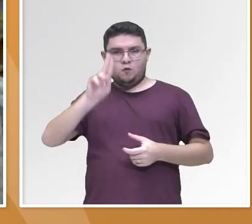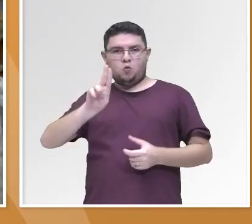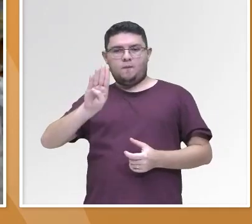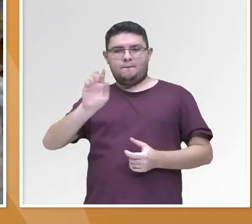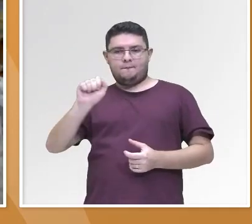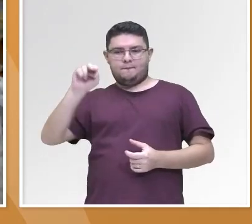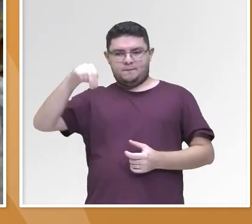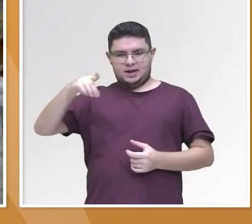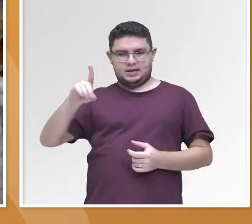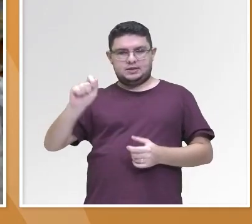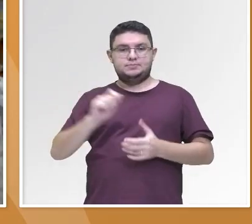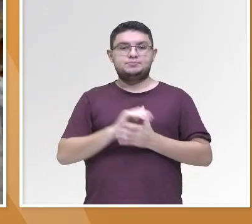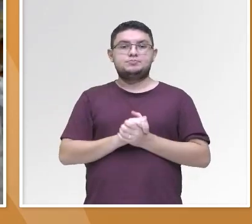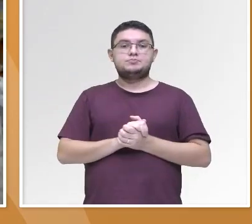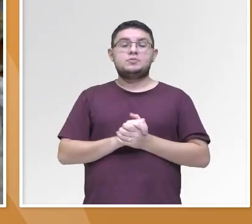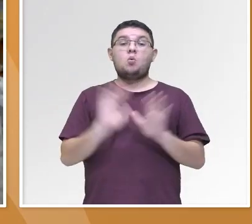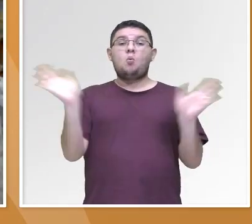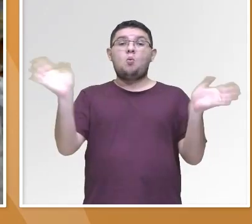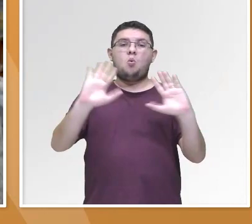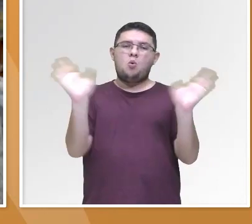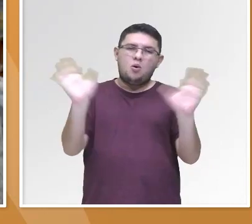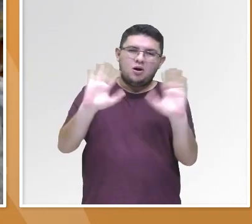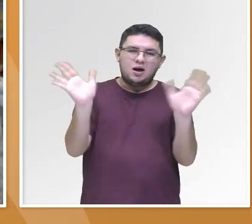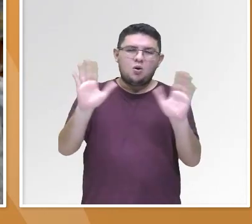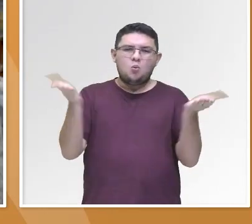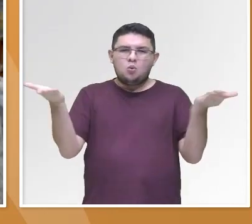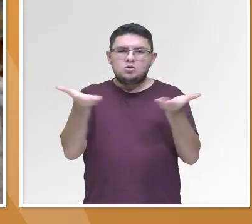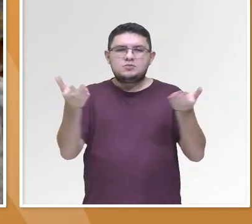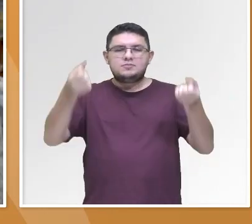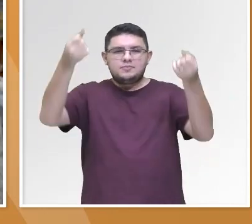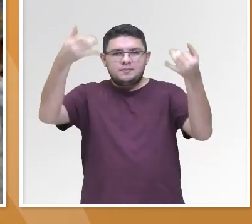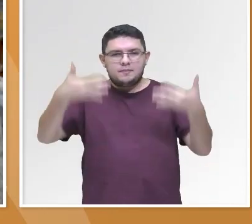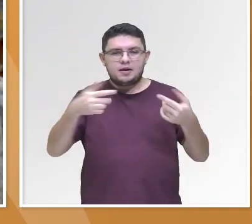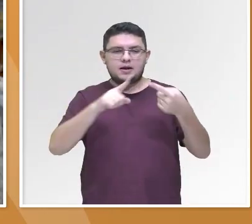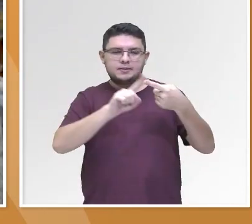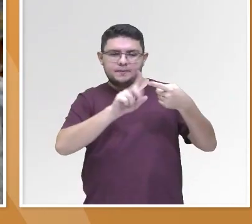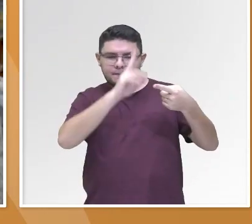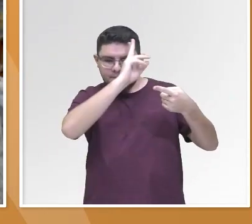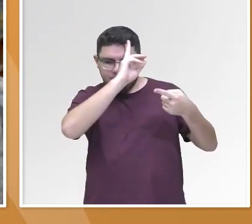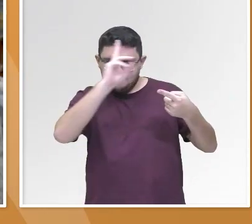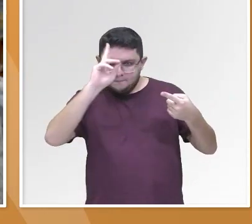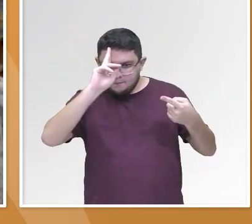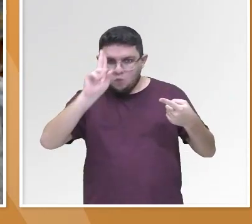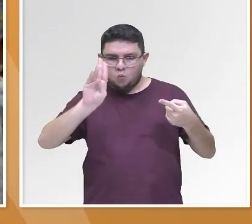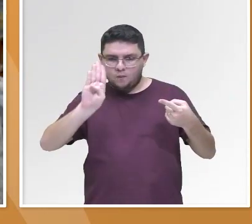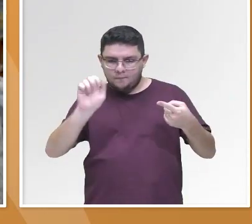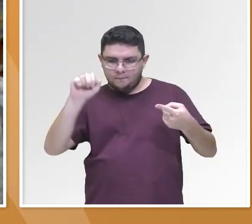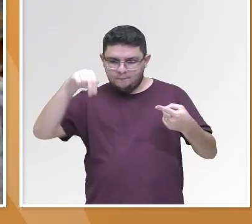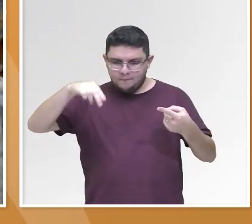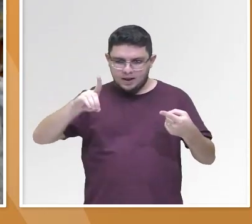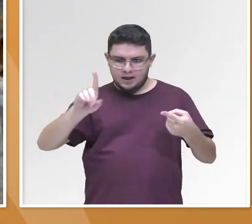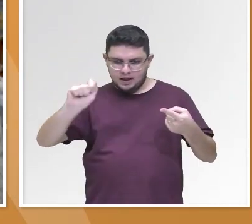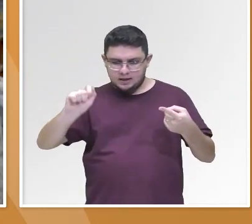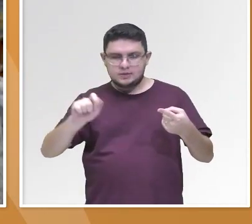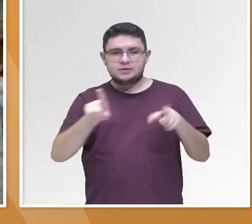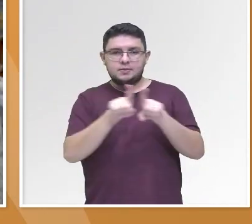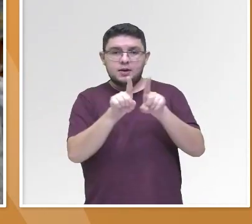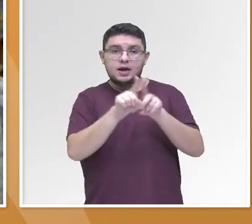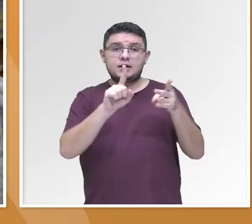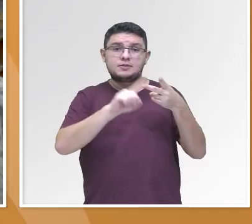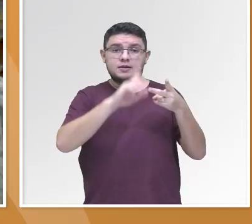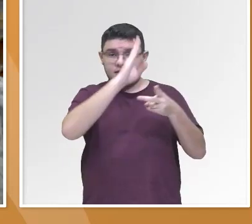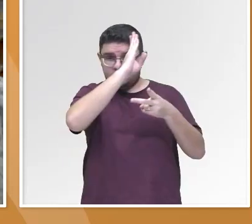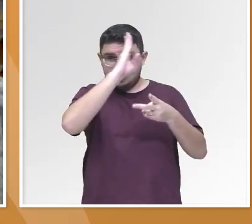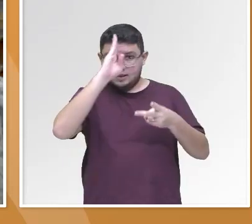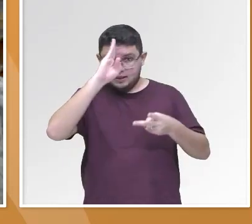e viemos hoje conversar sobre a diferença do candomblé e Umbanda de forma sucinta. O candomblé, ela tem uma